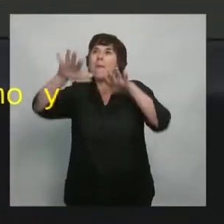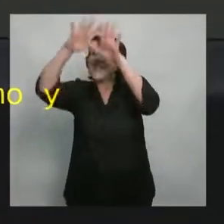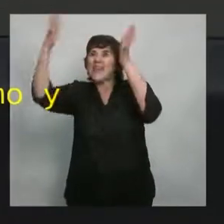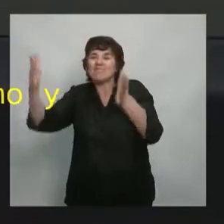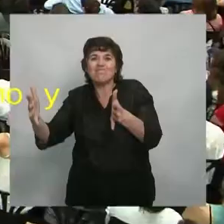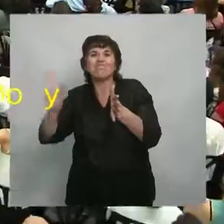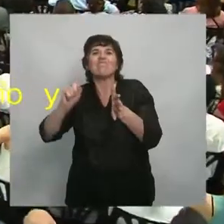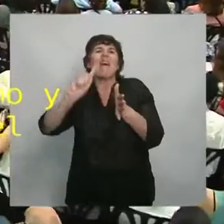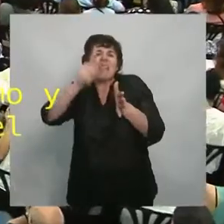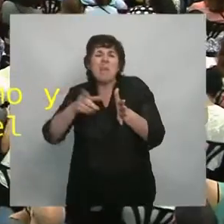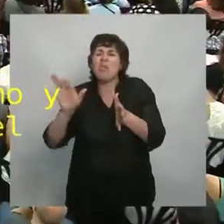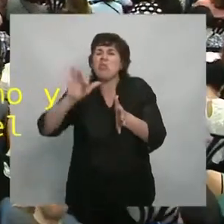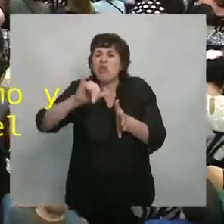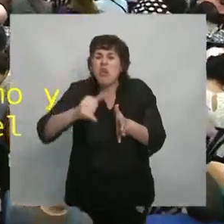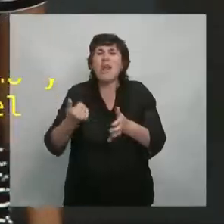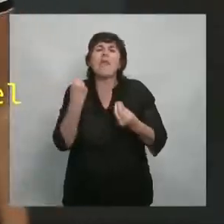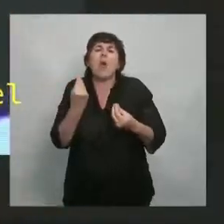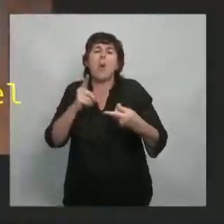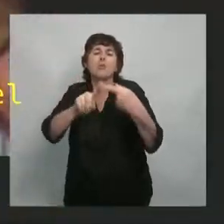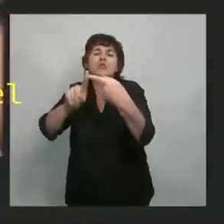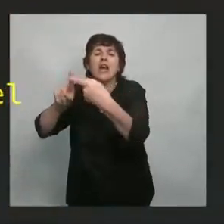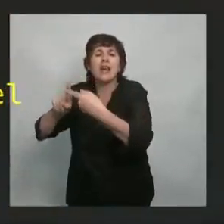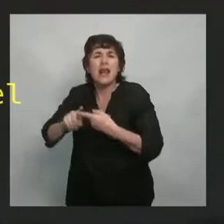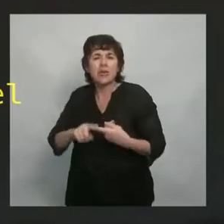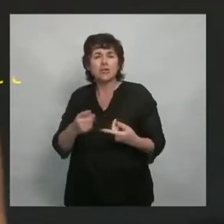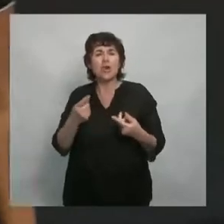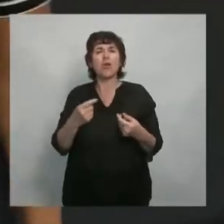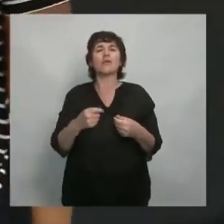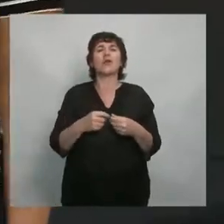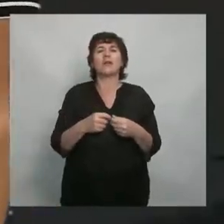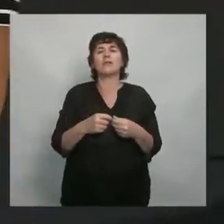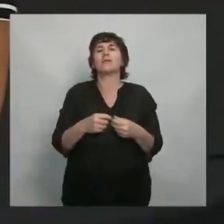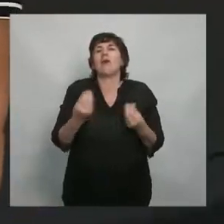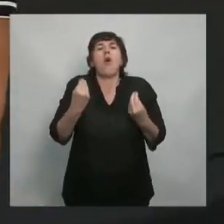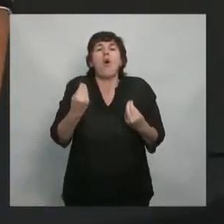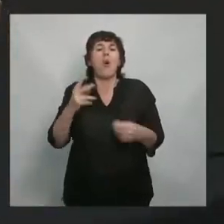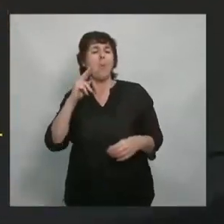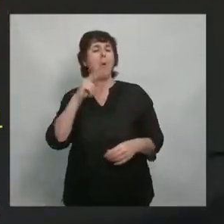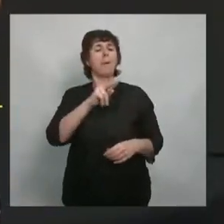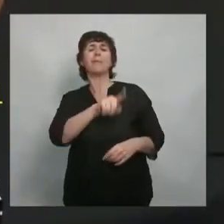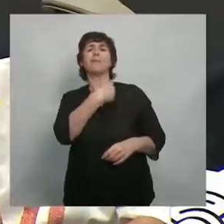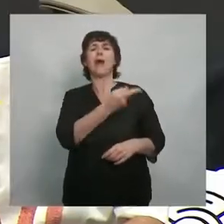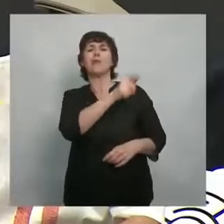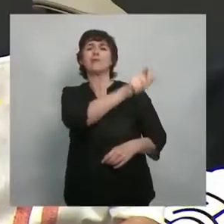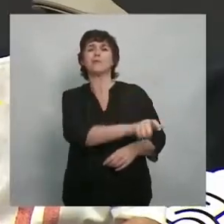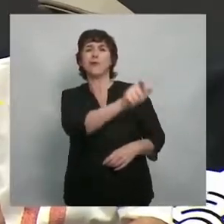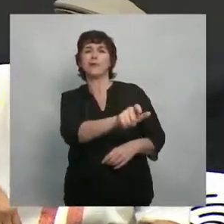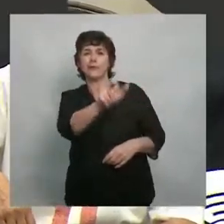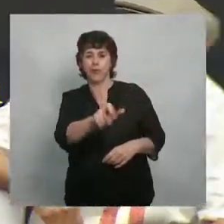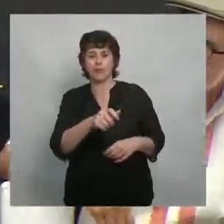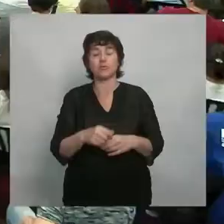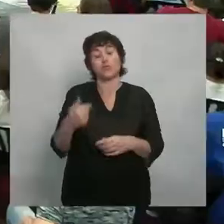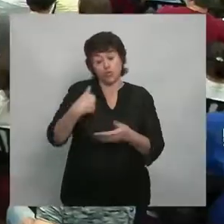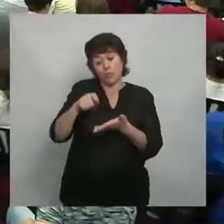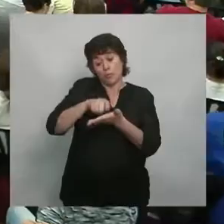cotidiano, das relações, da forma como se relaciona e como vê o outro. Eu anotei uma pergunta para